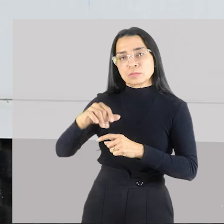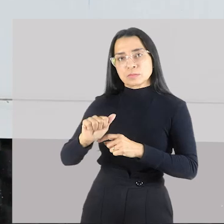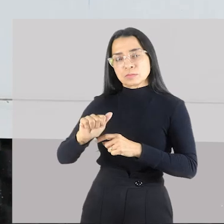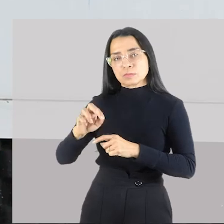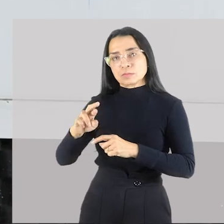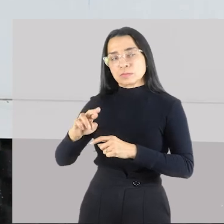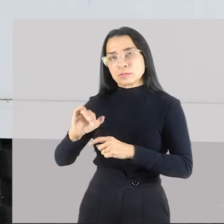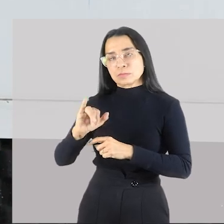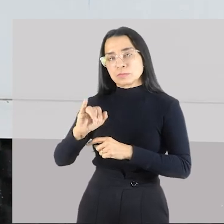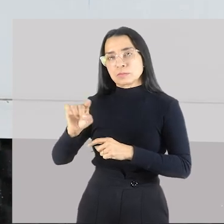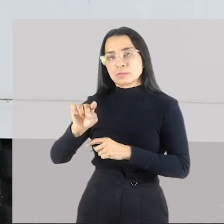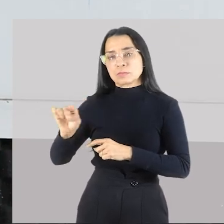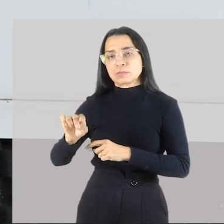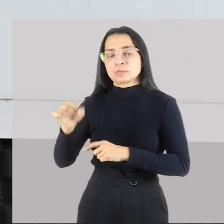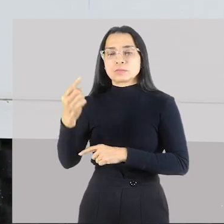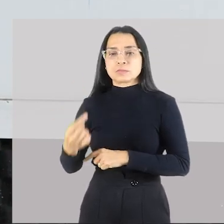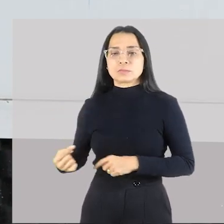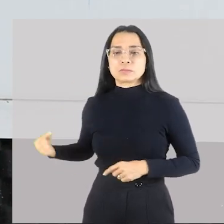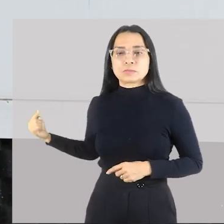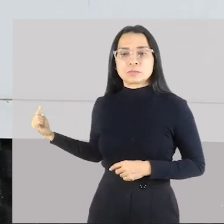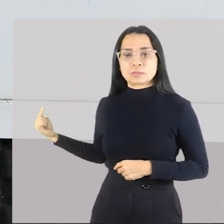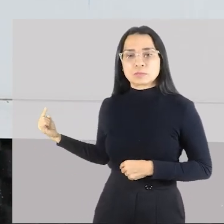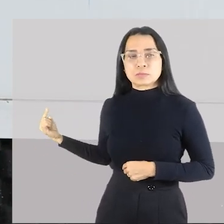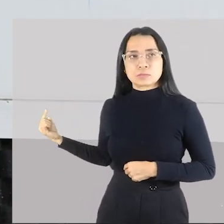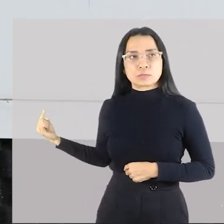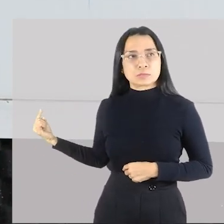ó, 2 vezes x dá 2x.